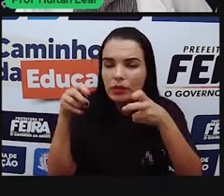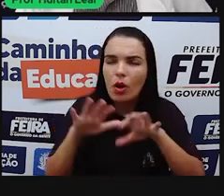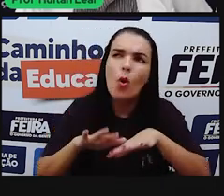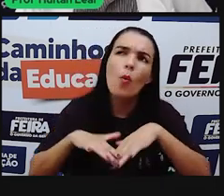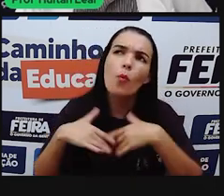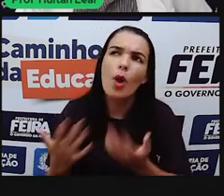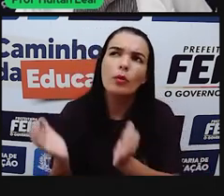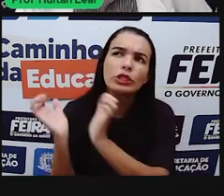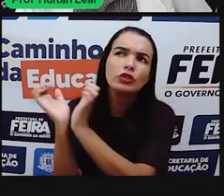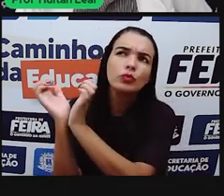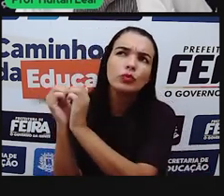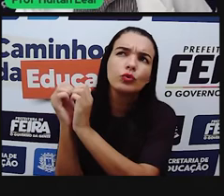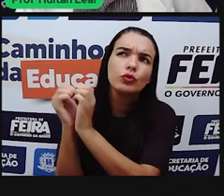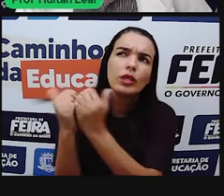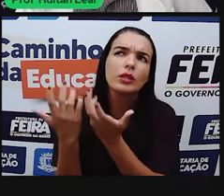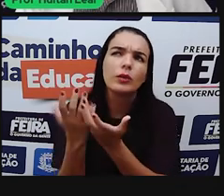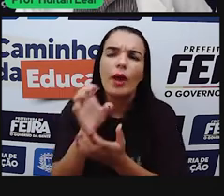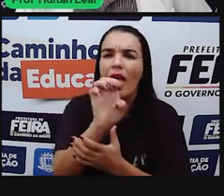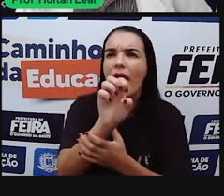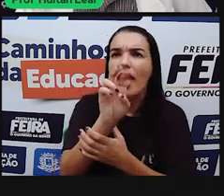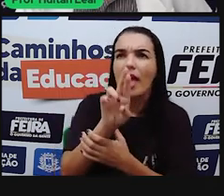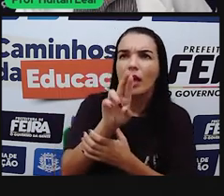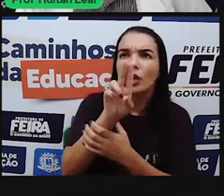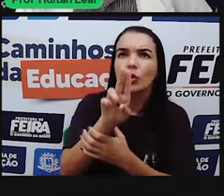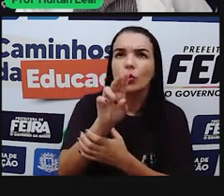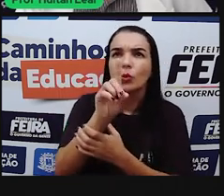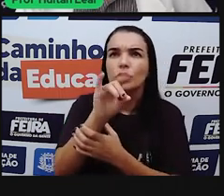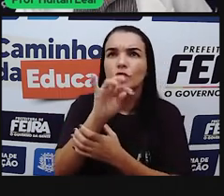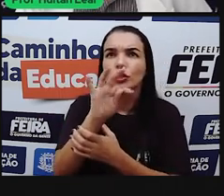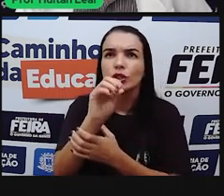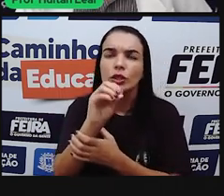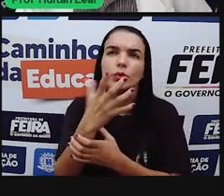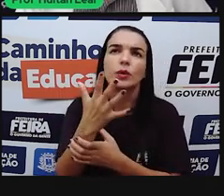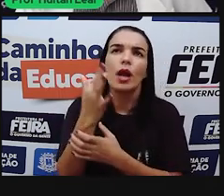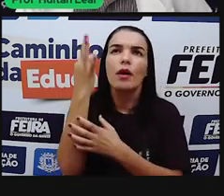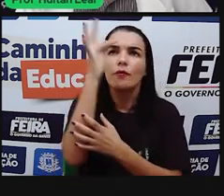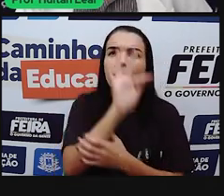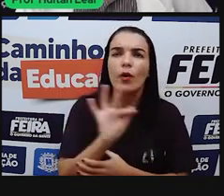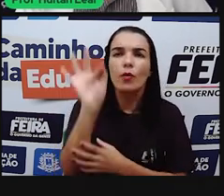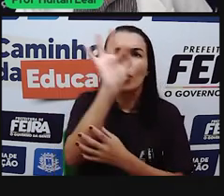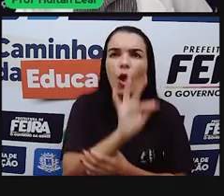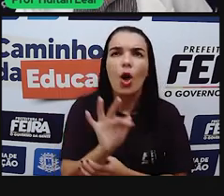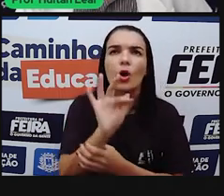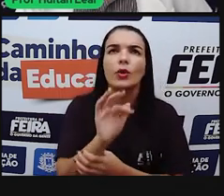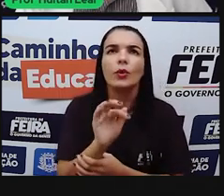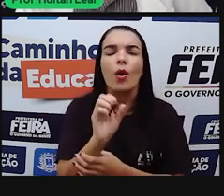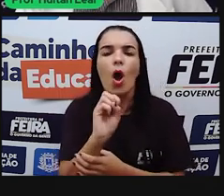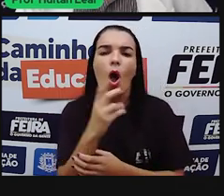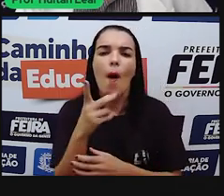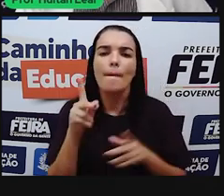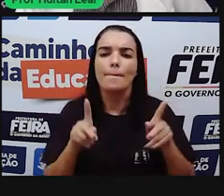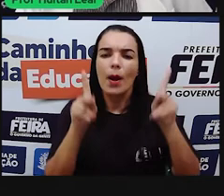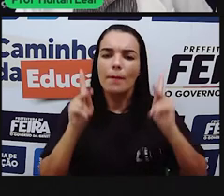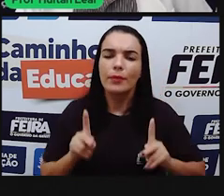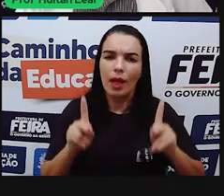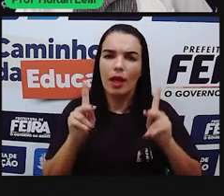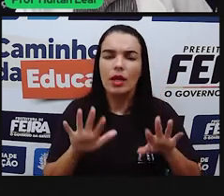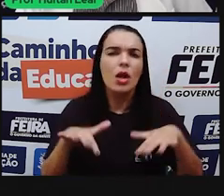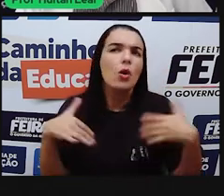gênero? É um gênero erudito, folclórico ou popular? Qual é o estilo?